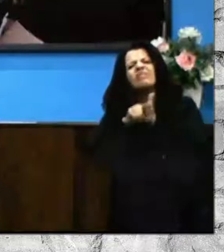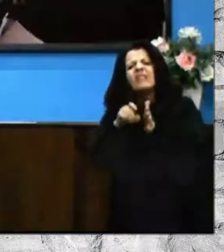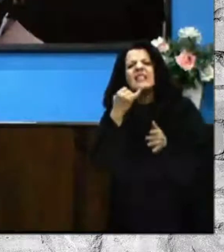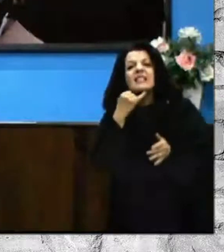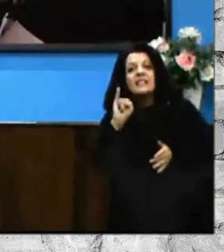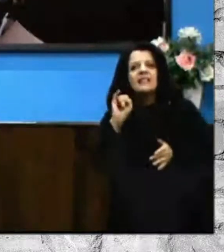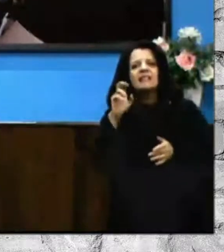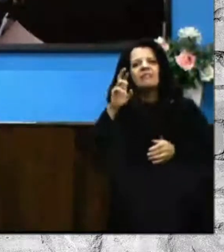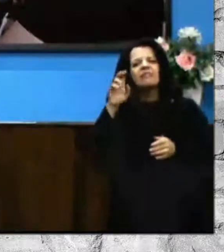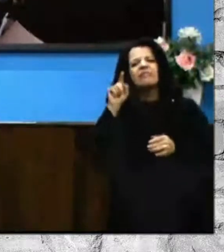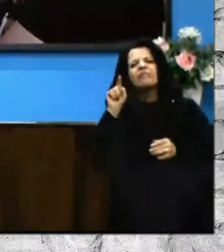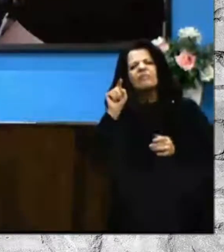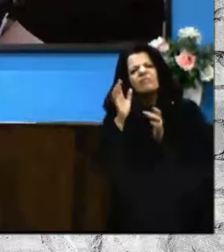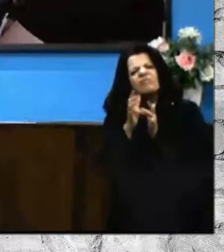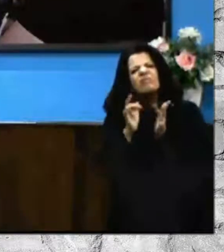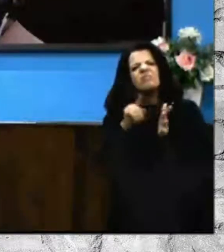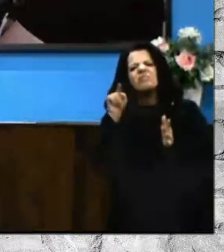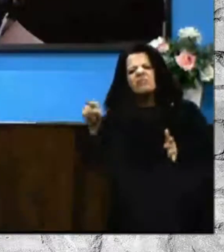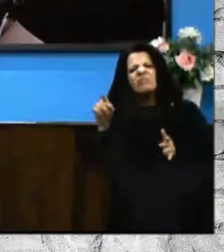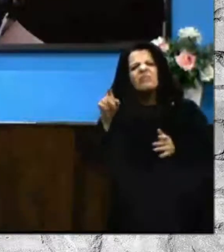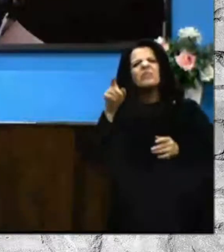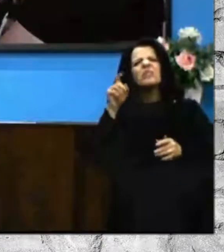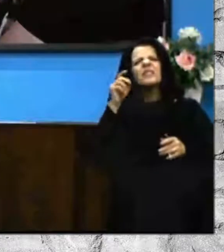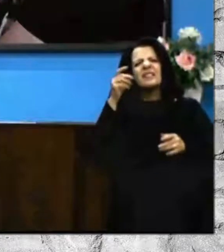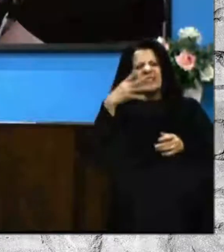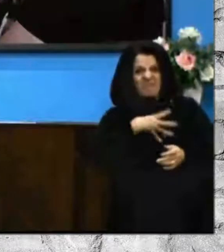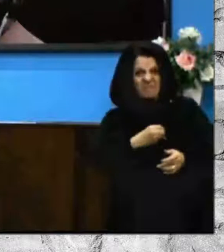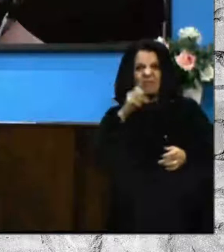tu és filho de Deus. Ei, você não é crente?